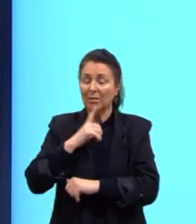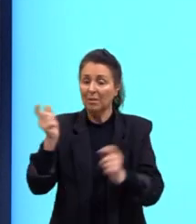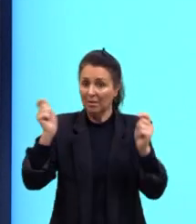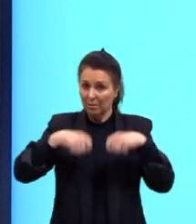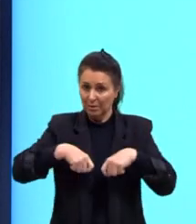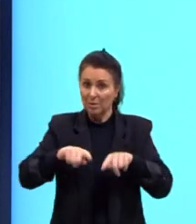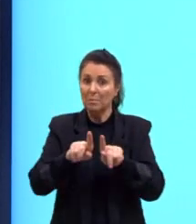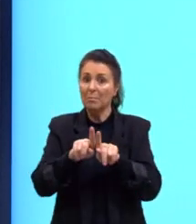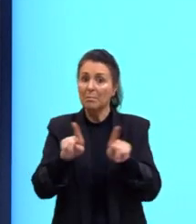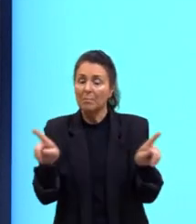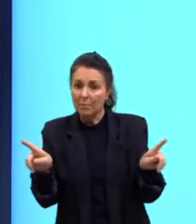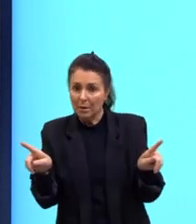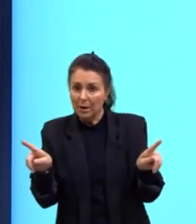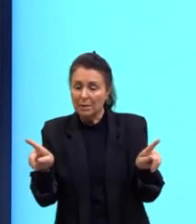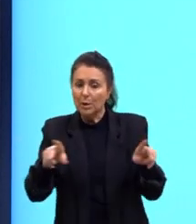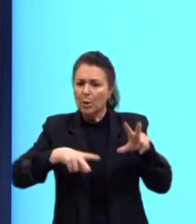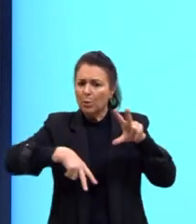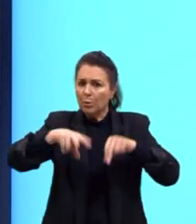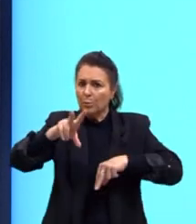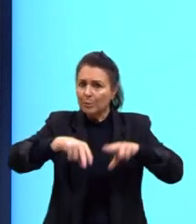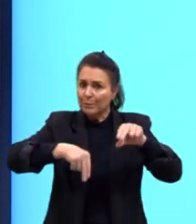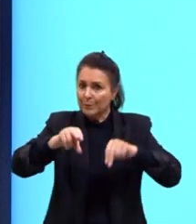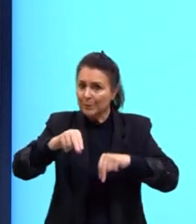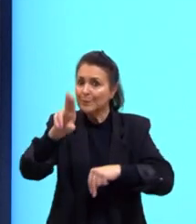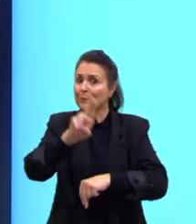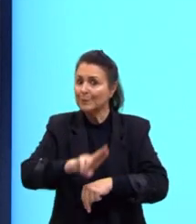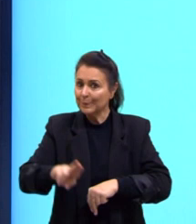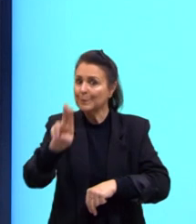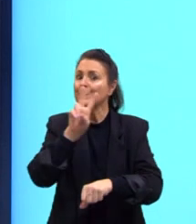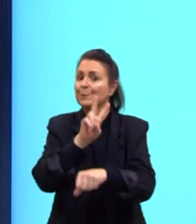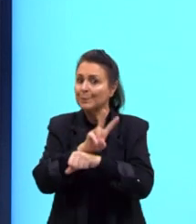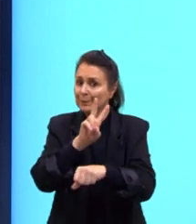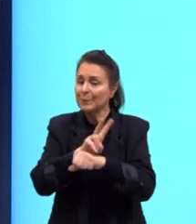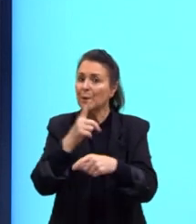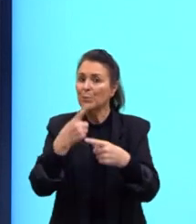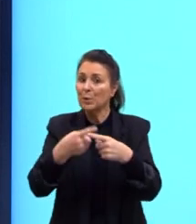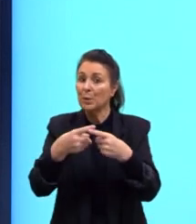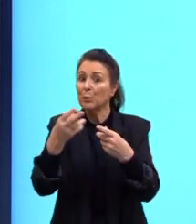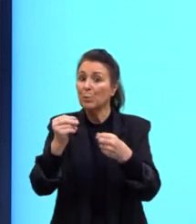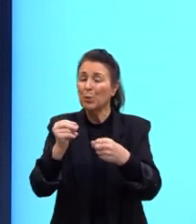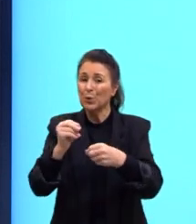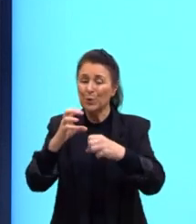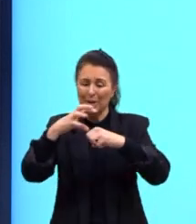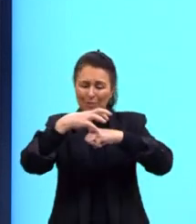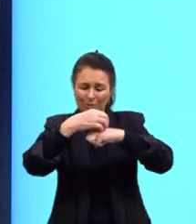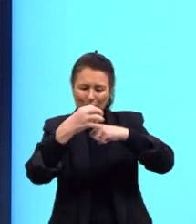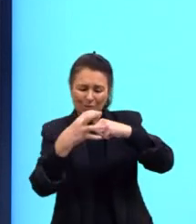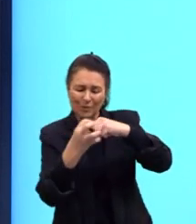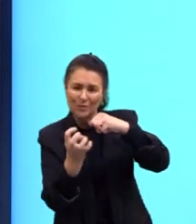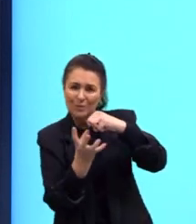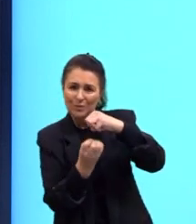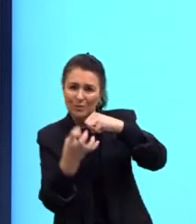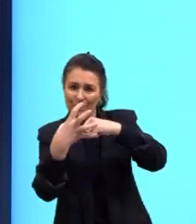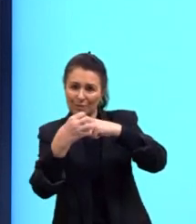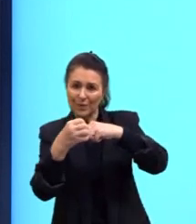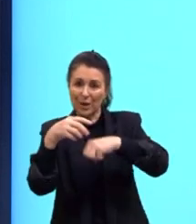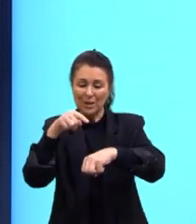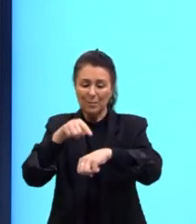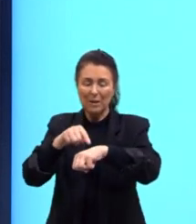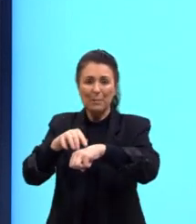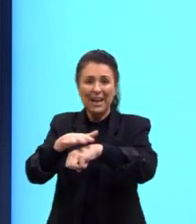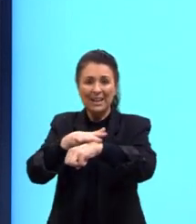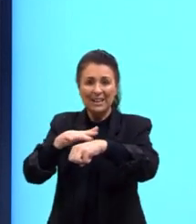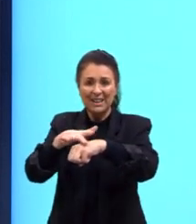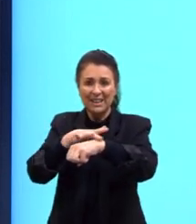no entanto a sua manipulação exige cuidados Pois é altamente corrosivo podendo em contato com a pele